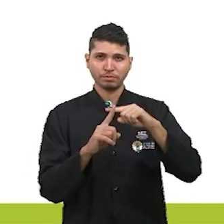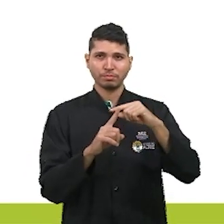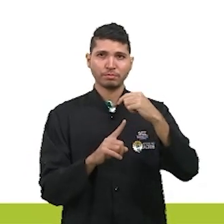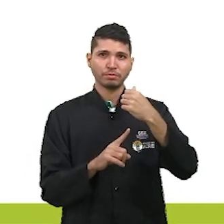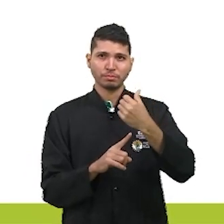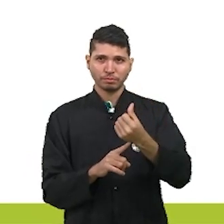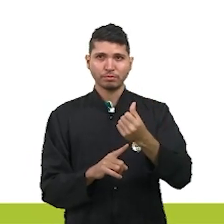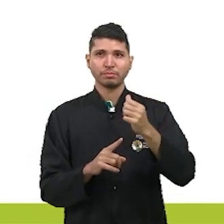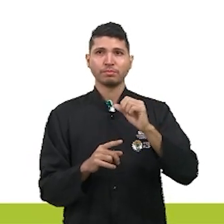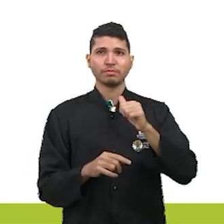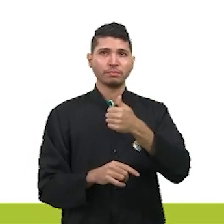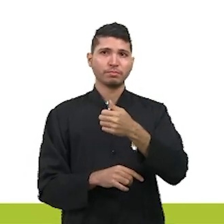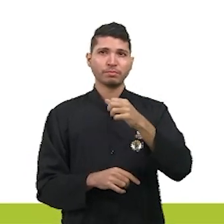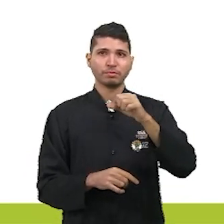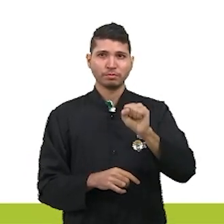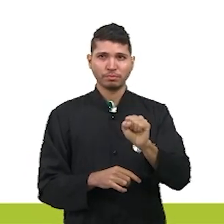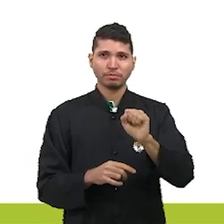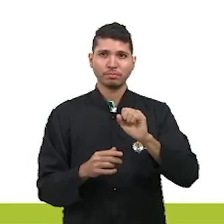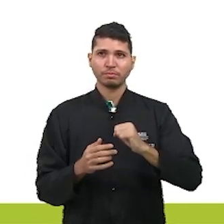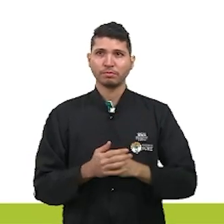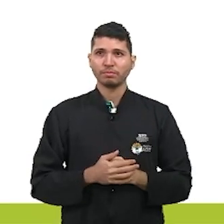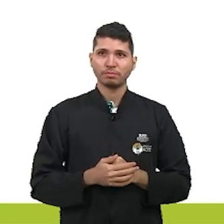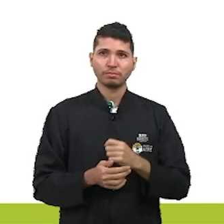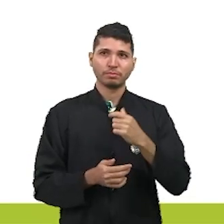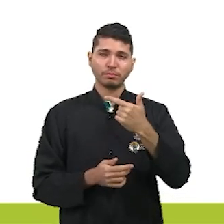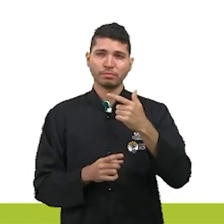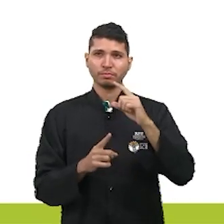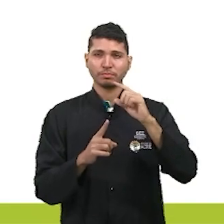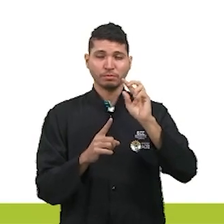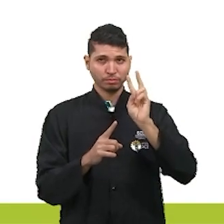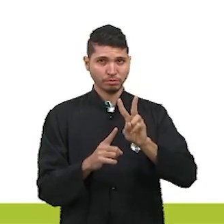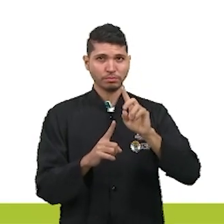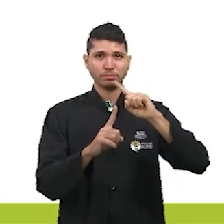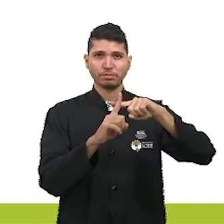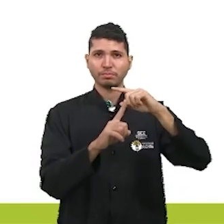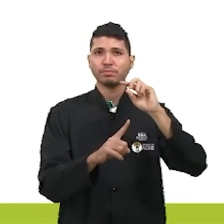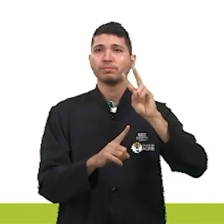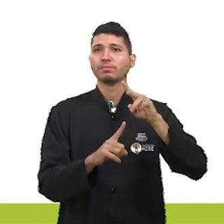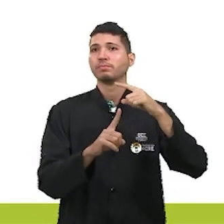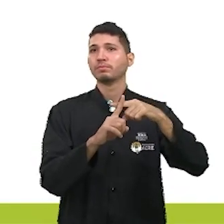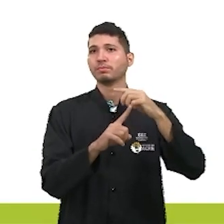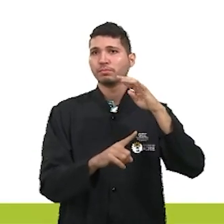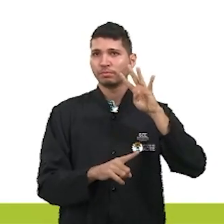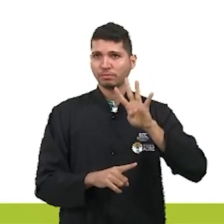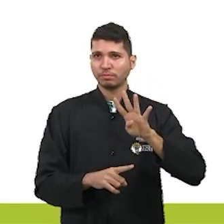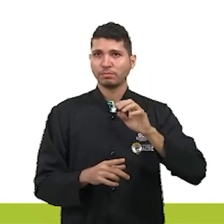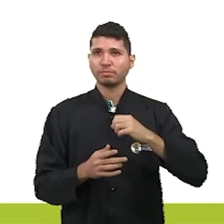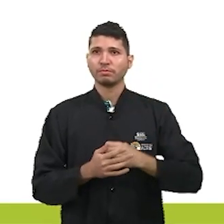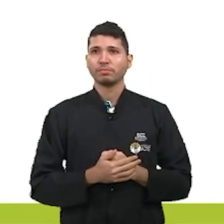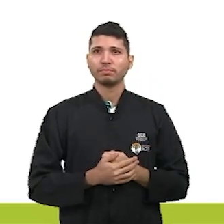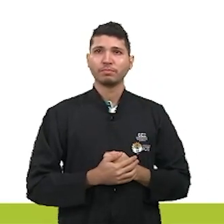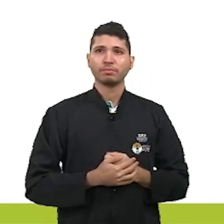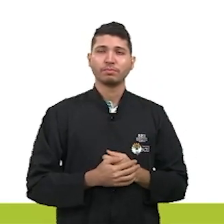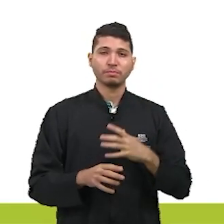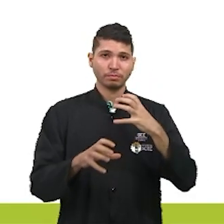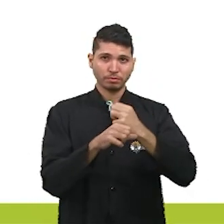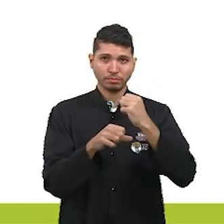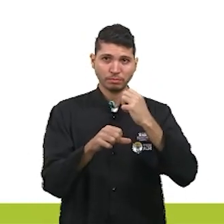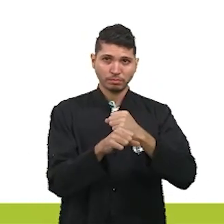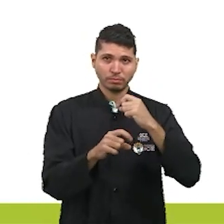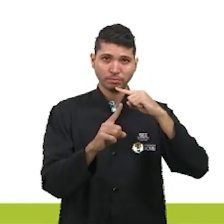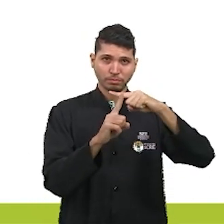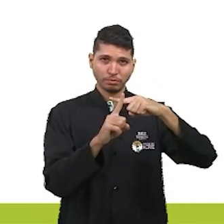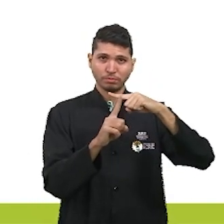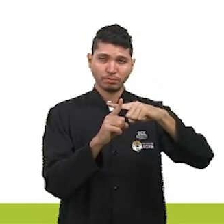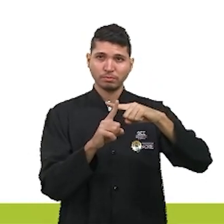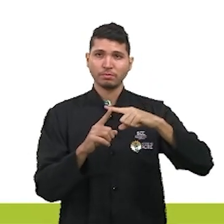16. 8 mais 8, 16, mais 4, 20. 2